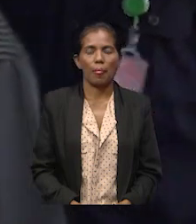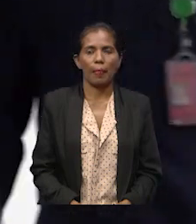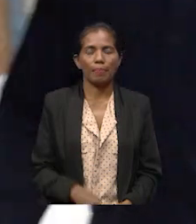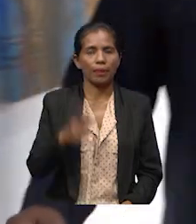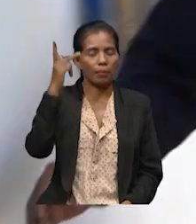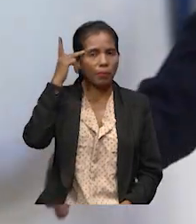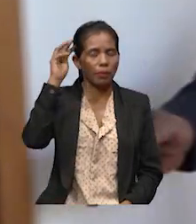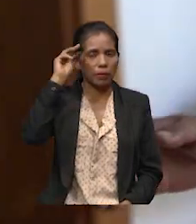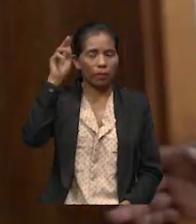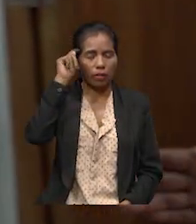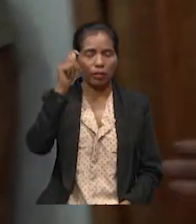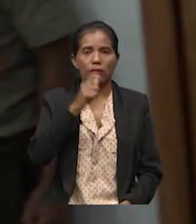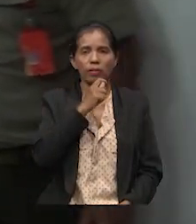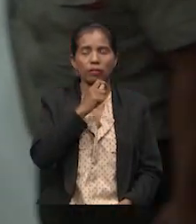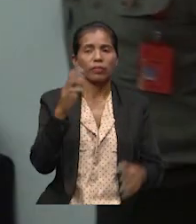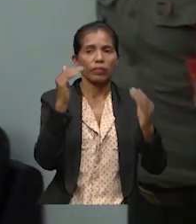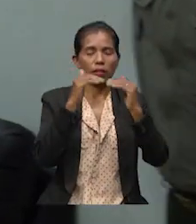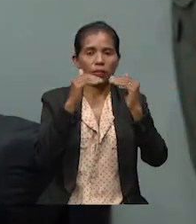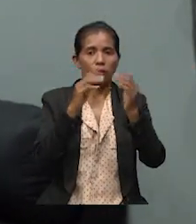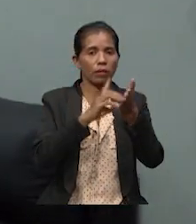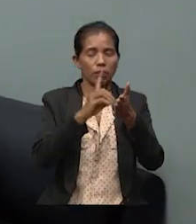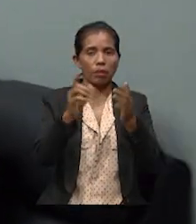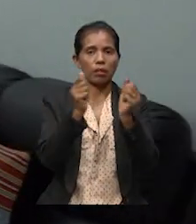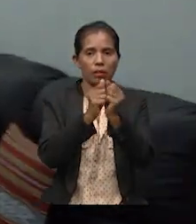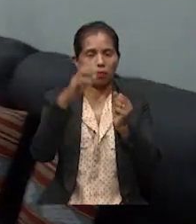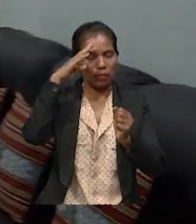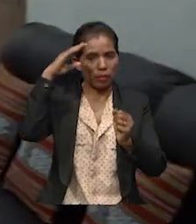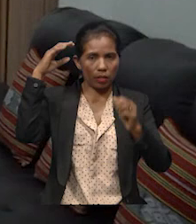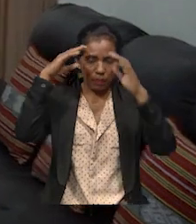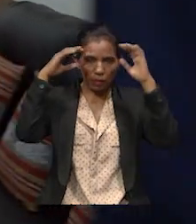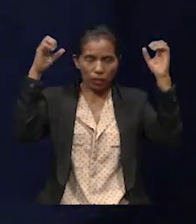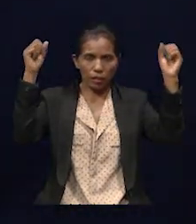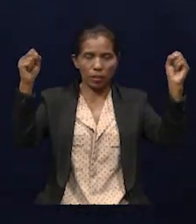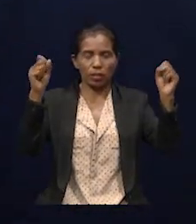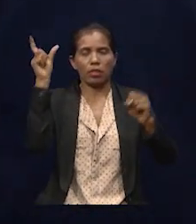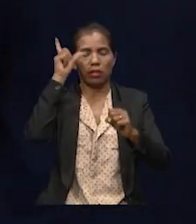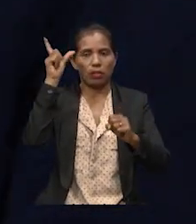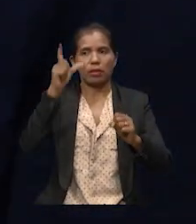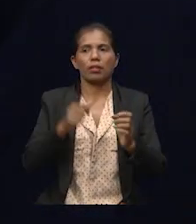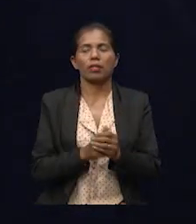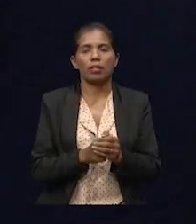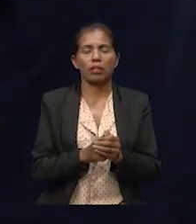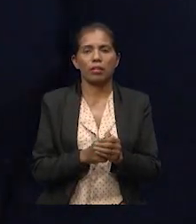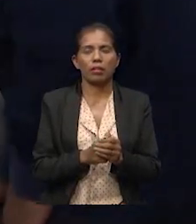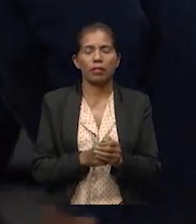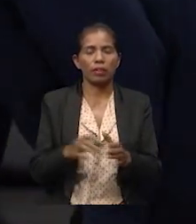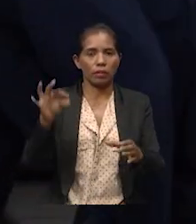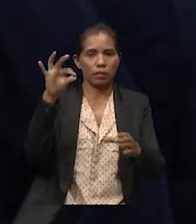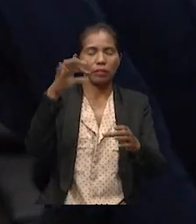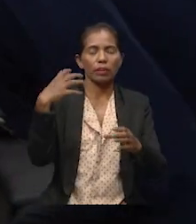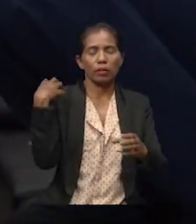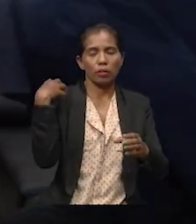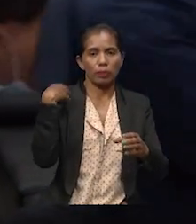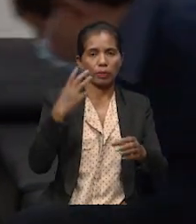Primeiro-ministro Taormatan Ruak foi em encontro semanal com o presidente da República, Francisco Guterres Lolo, e a Palácio Presidencial